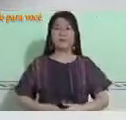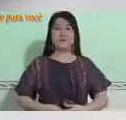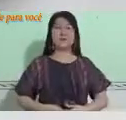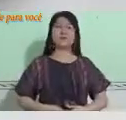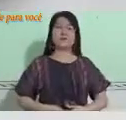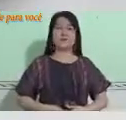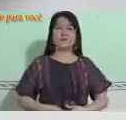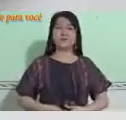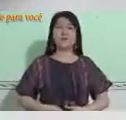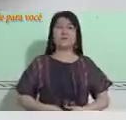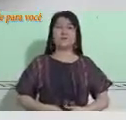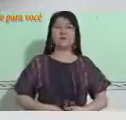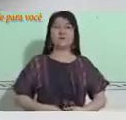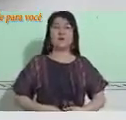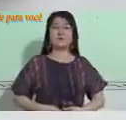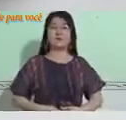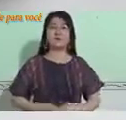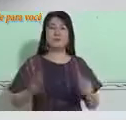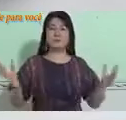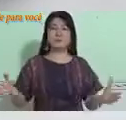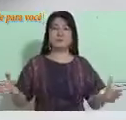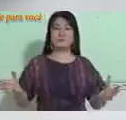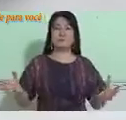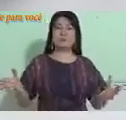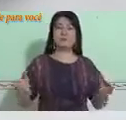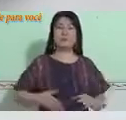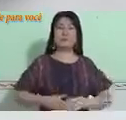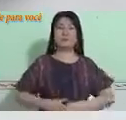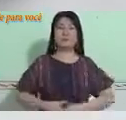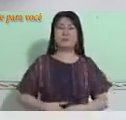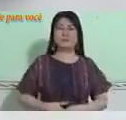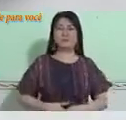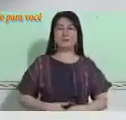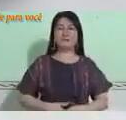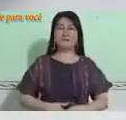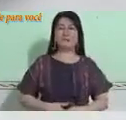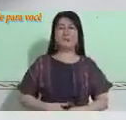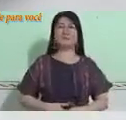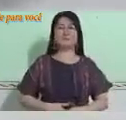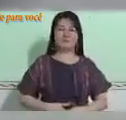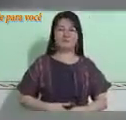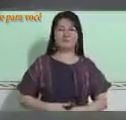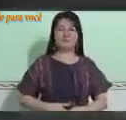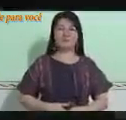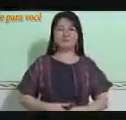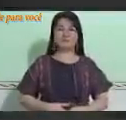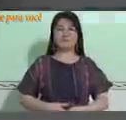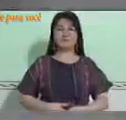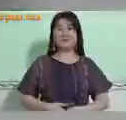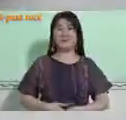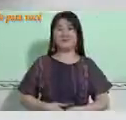Assim, é liberada uma corrente sanguínea, uma grande quantidade de hormônios estimulantes, como a adrenalina,